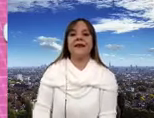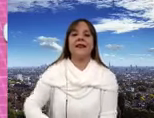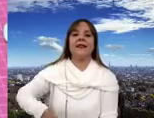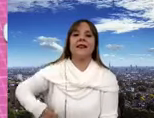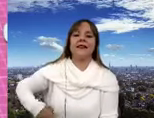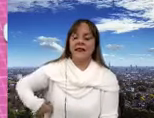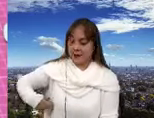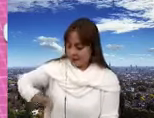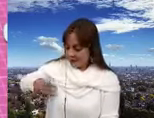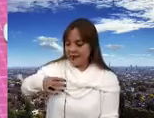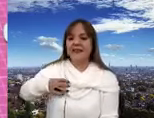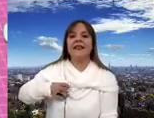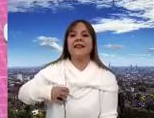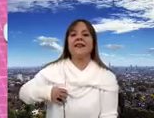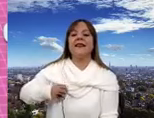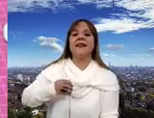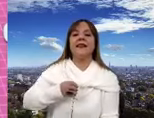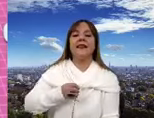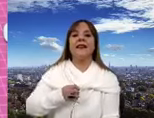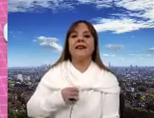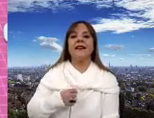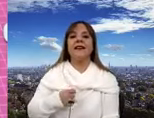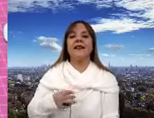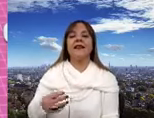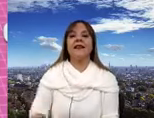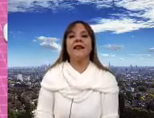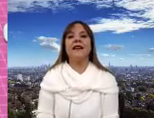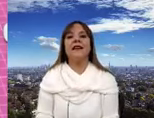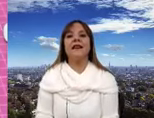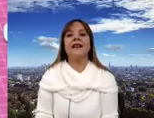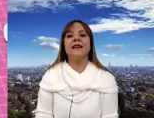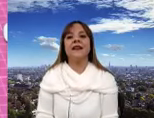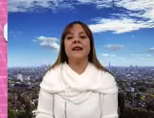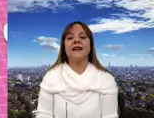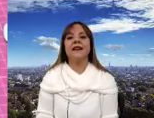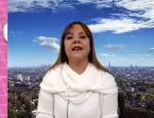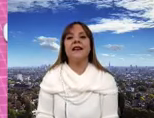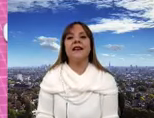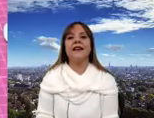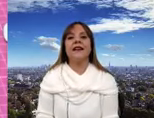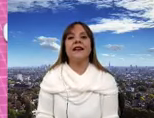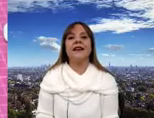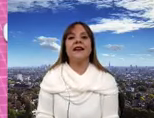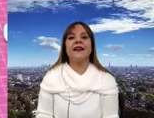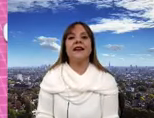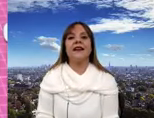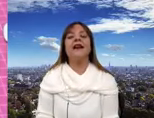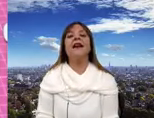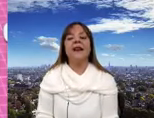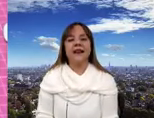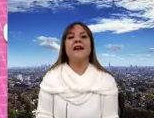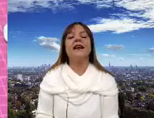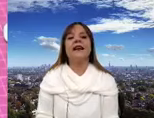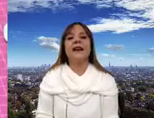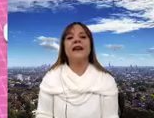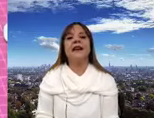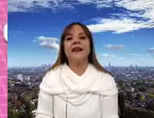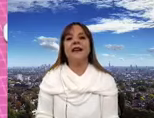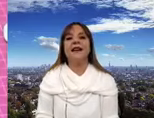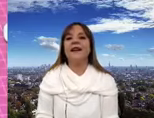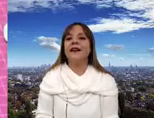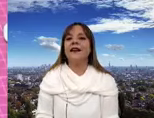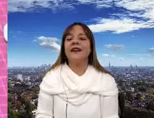certinho, dobro no meio e faço dois furos assim, ó, com ele dobrado no meio. Eu Ah. furo aqui, ó, dá para ver? Ai,